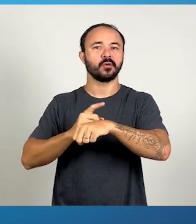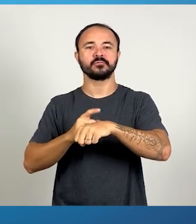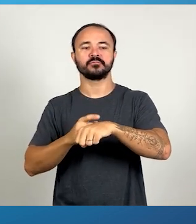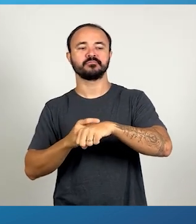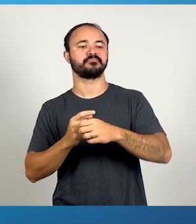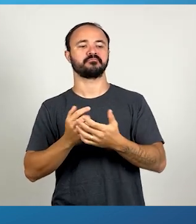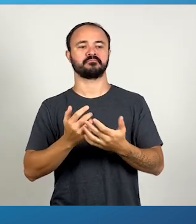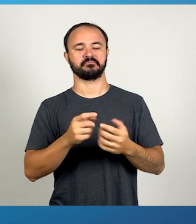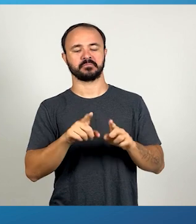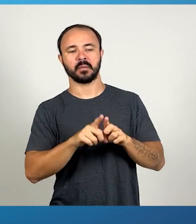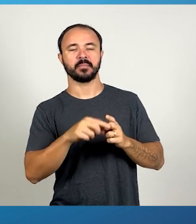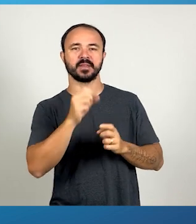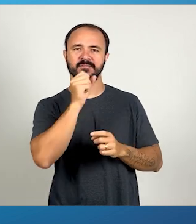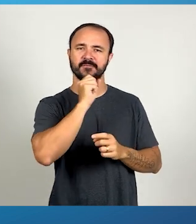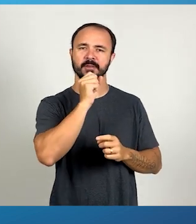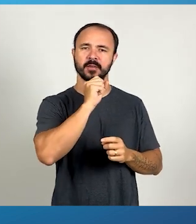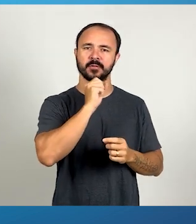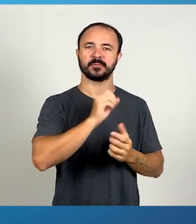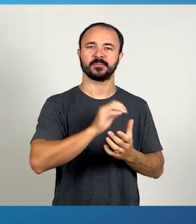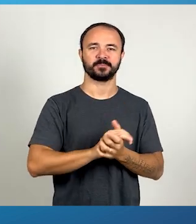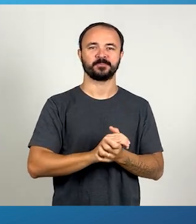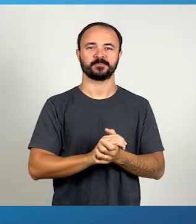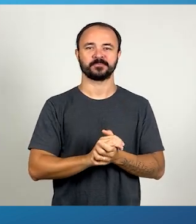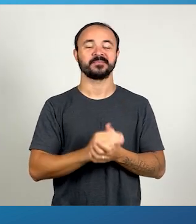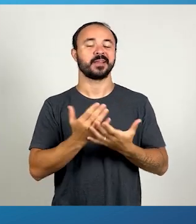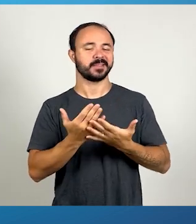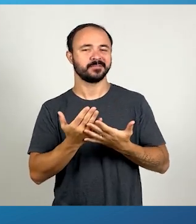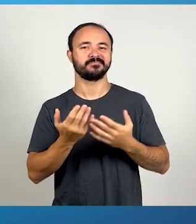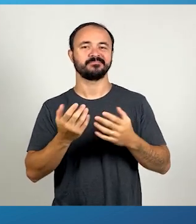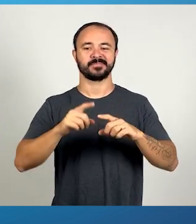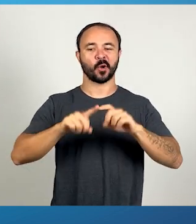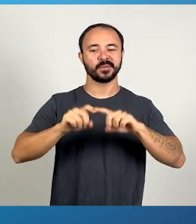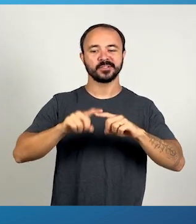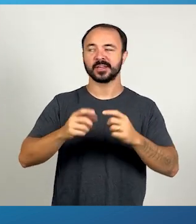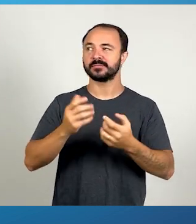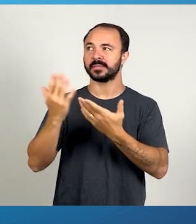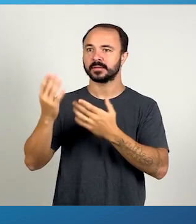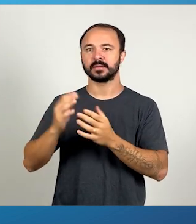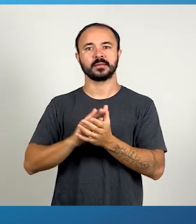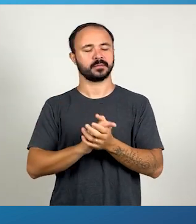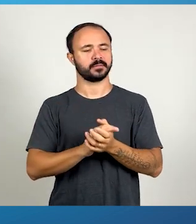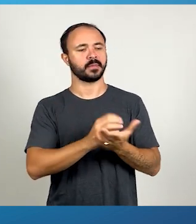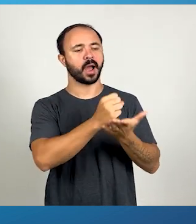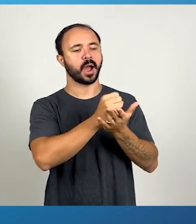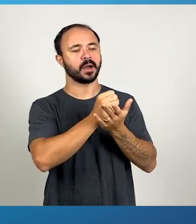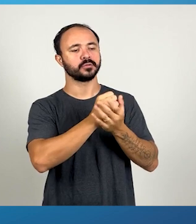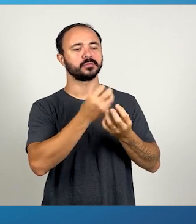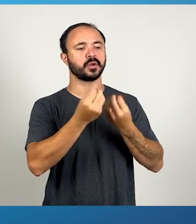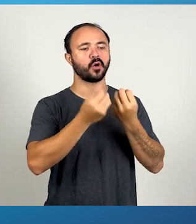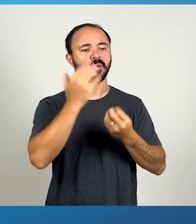ou menos. Pessoal, então, esses objetos servem para a gente entender como que era no passado,